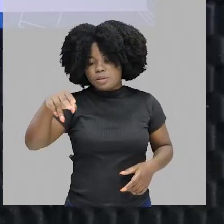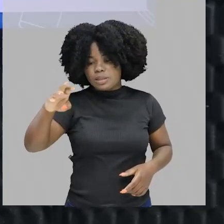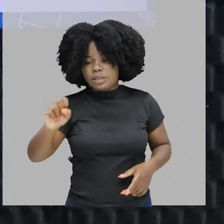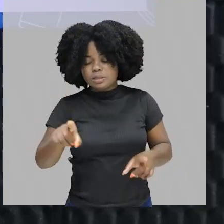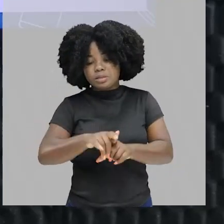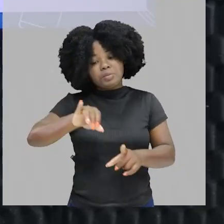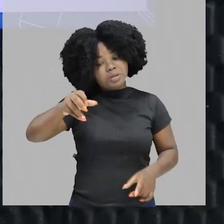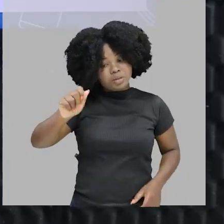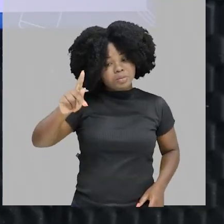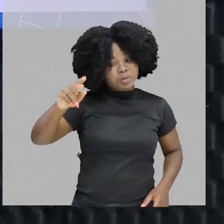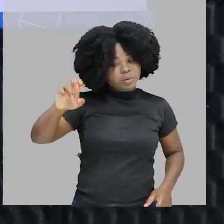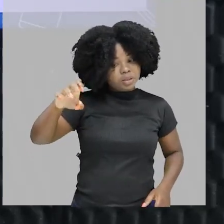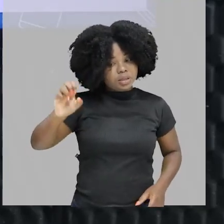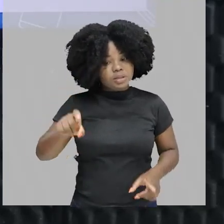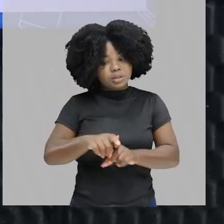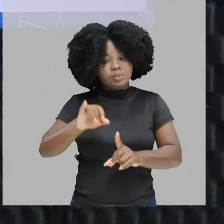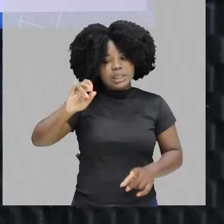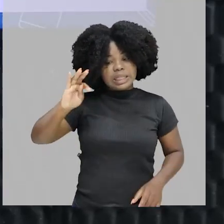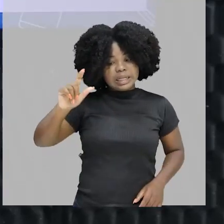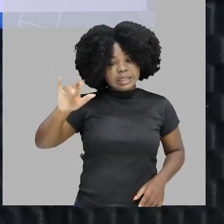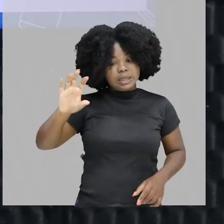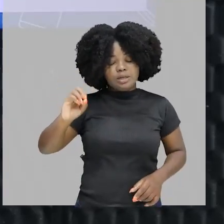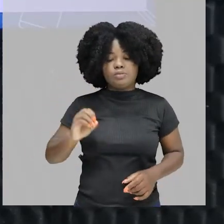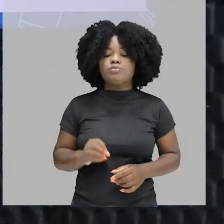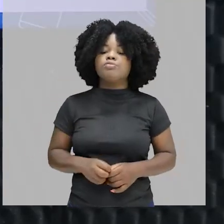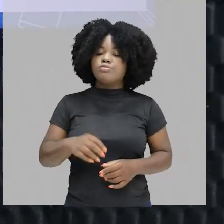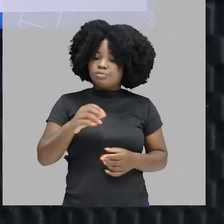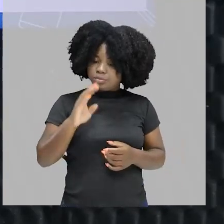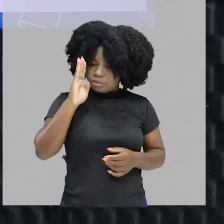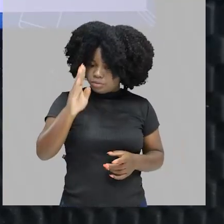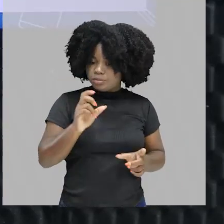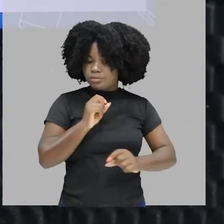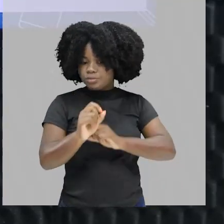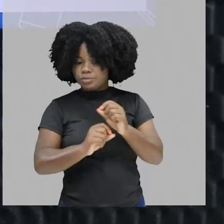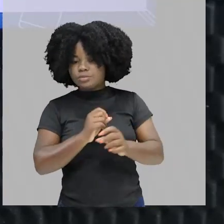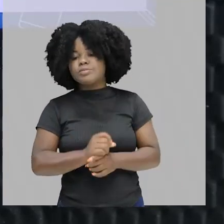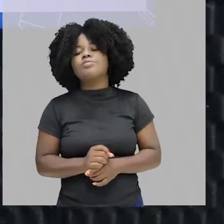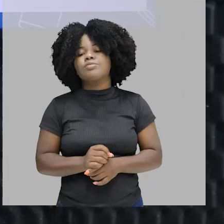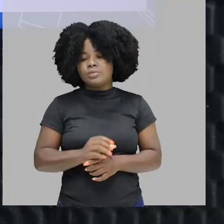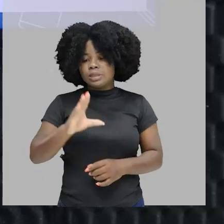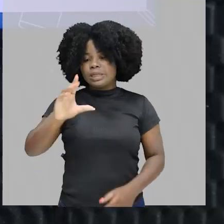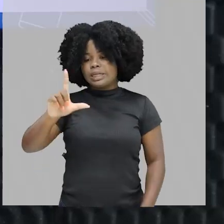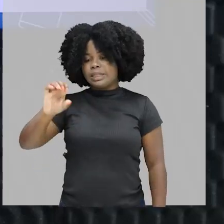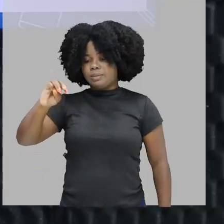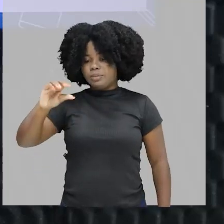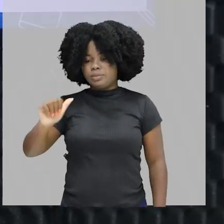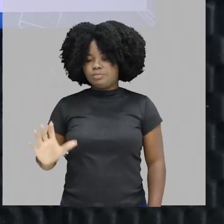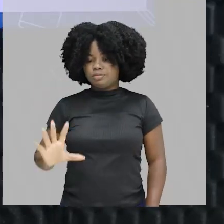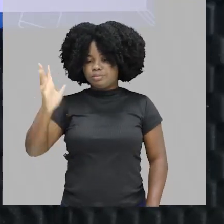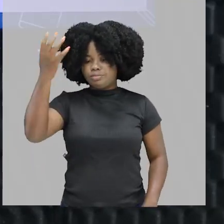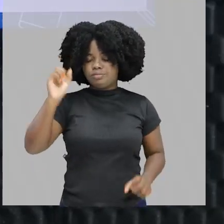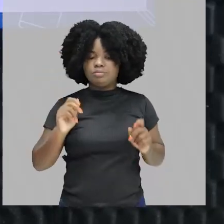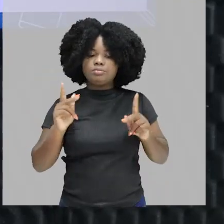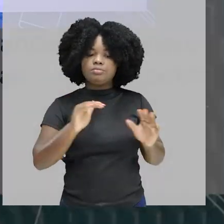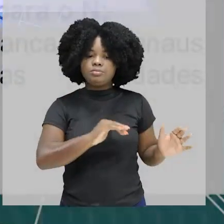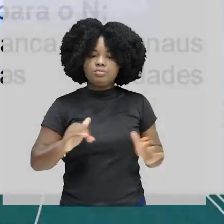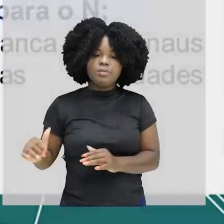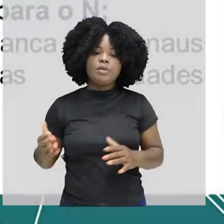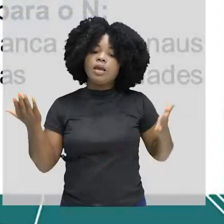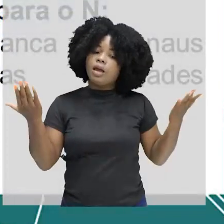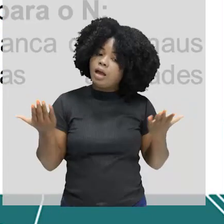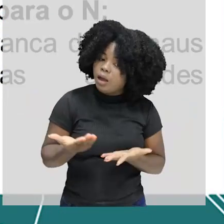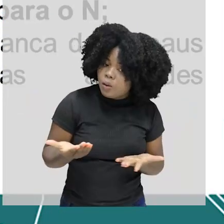também italianos, né, que vão priorizar ali, principalmente por uma questão também climática, beleza? E agora,